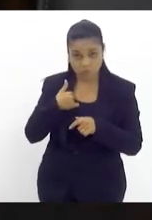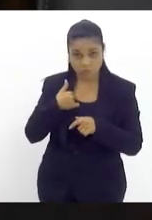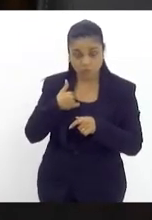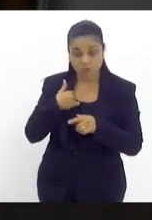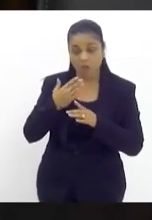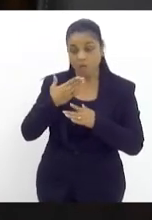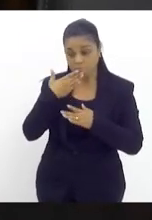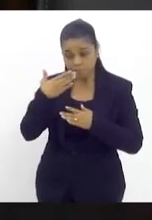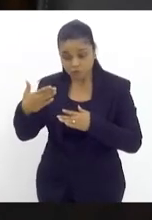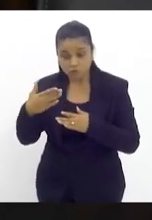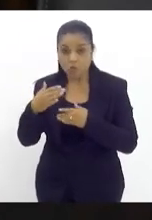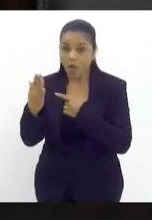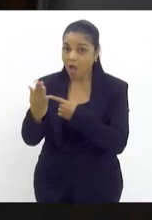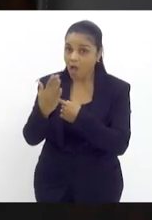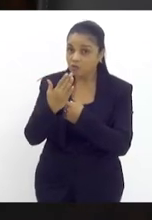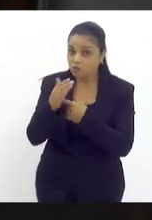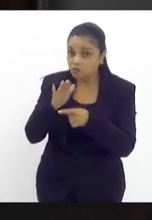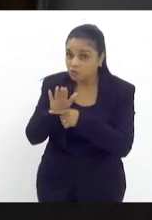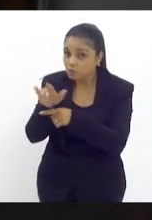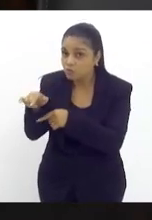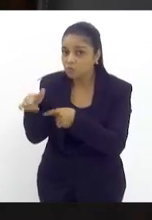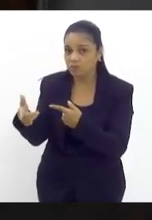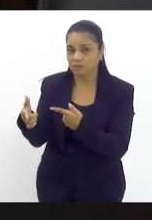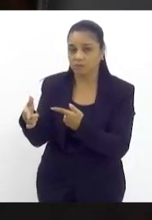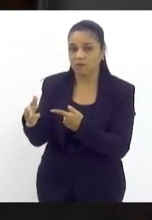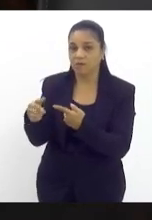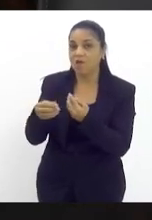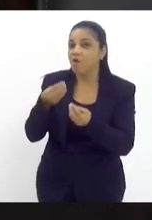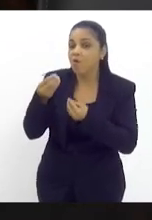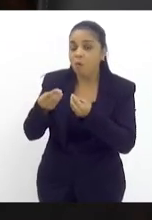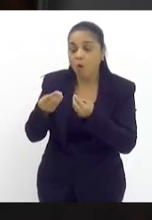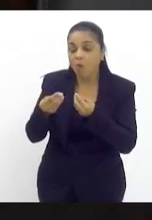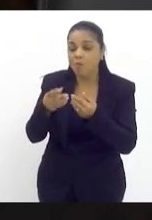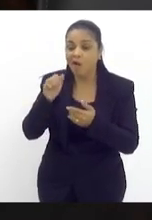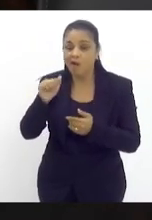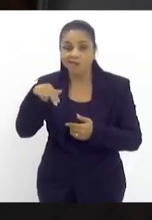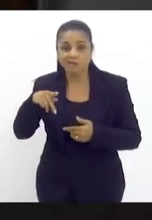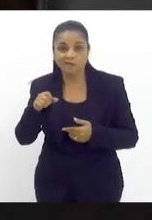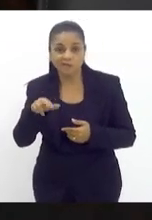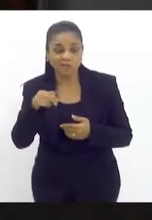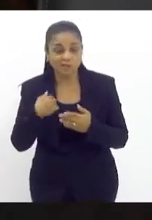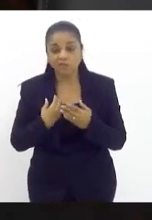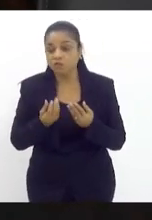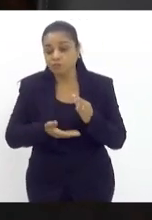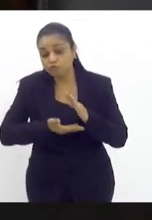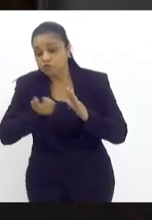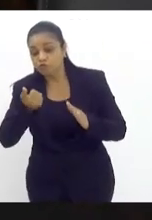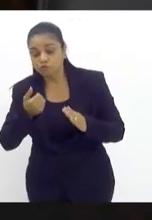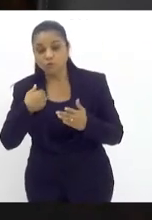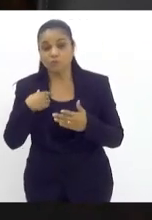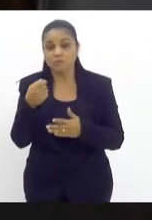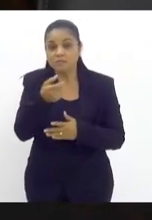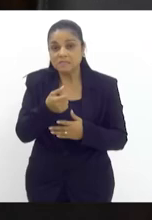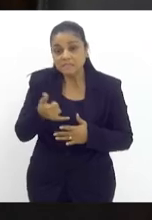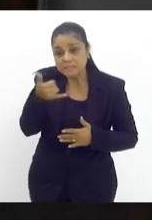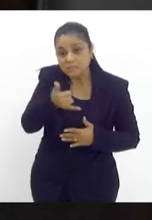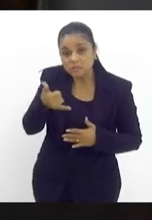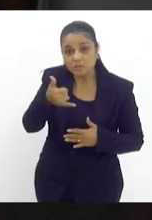pedindo ajuda de verdade. Adriana, como eu tiro o celular do meu filho de